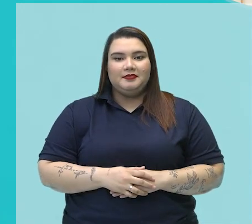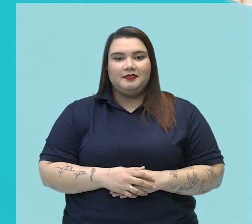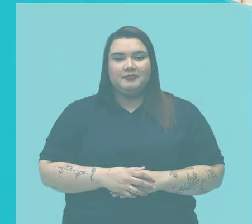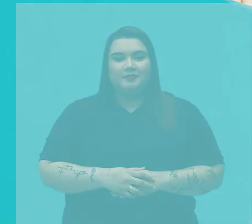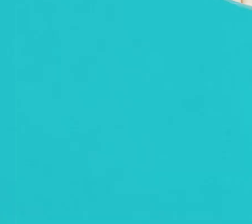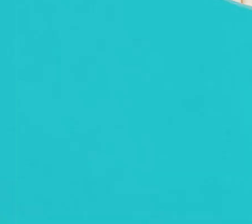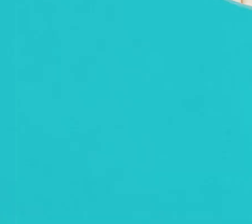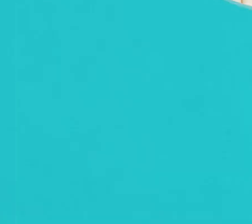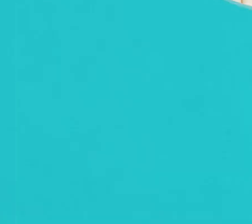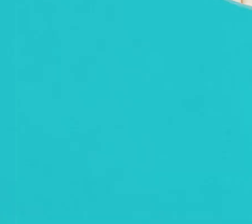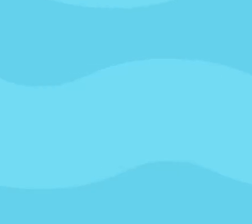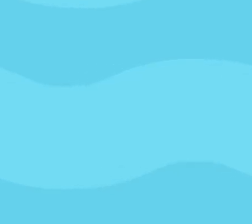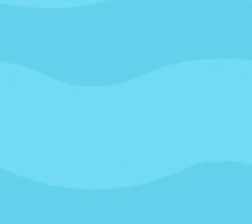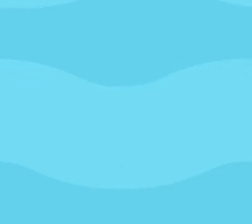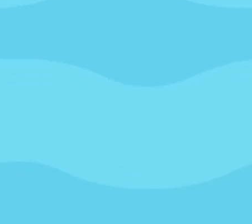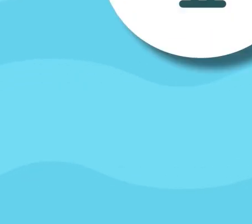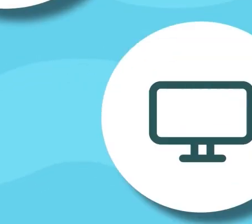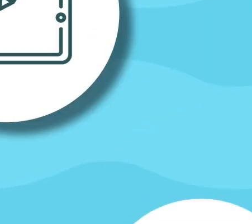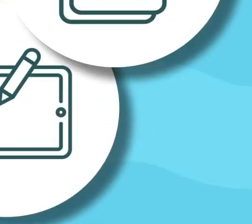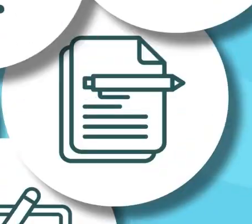aula.